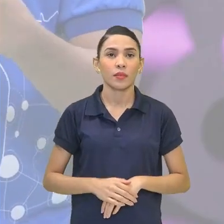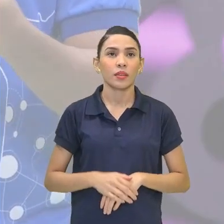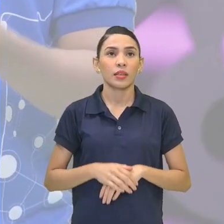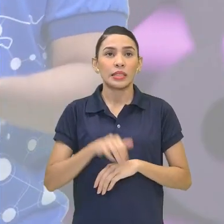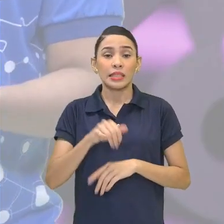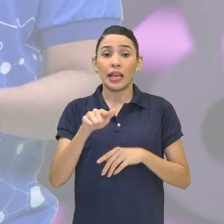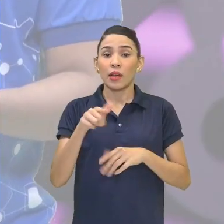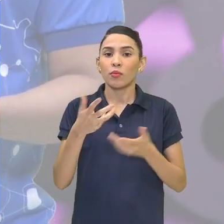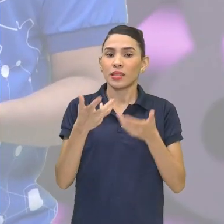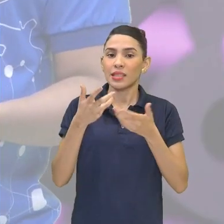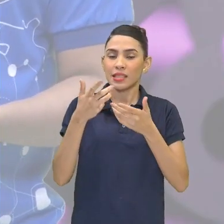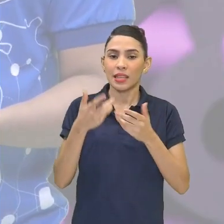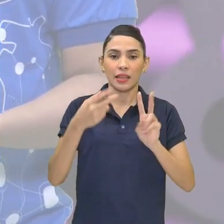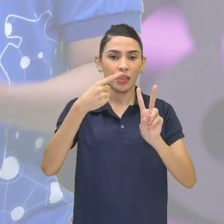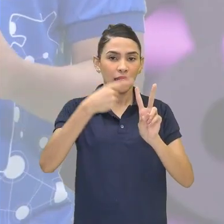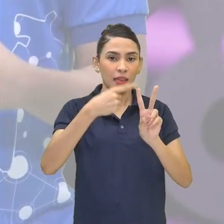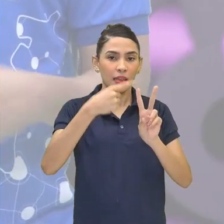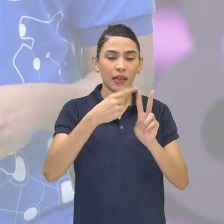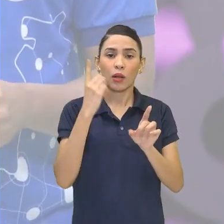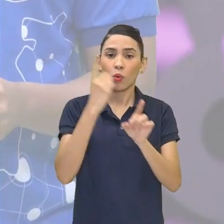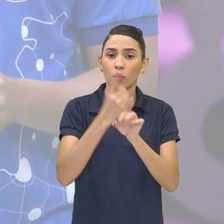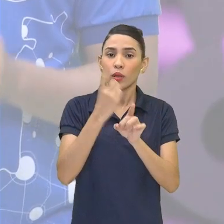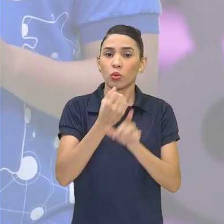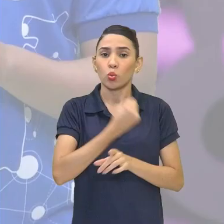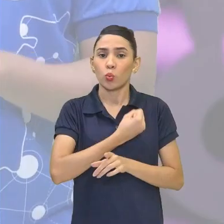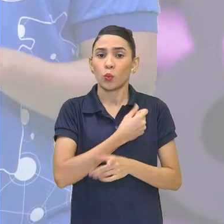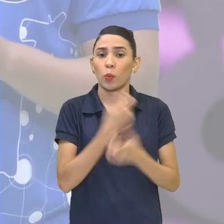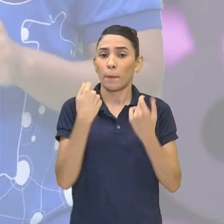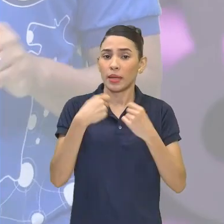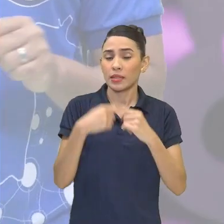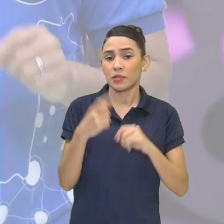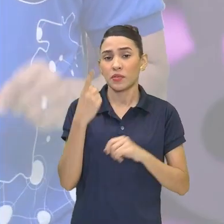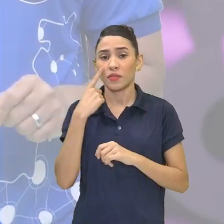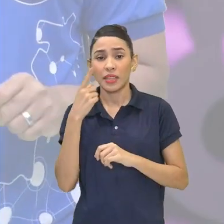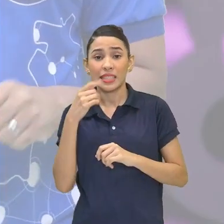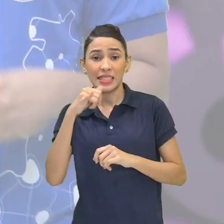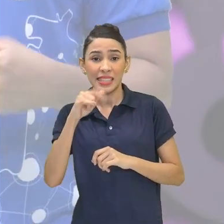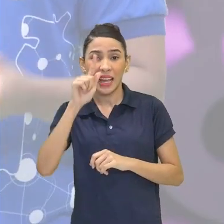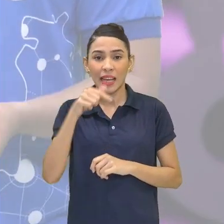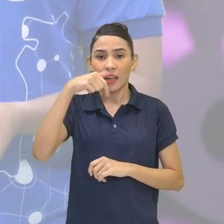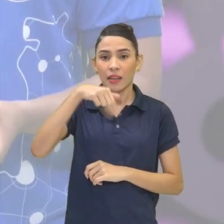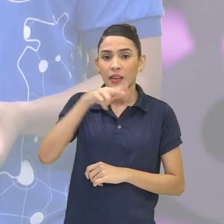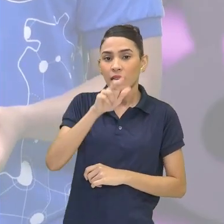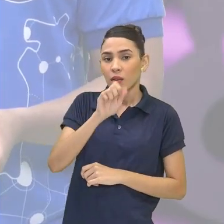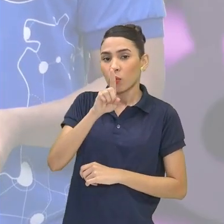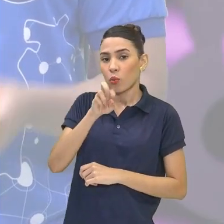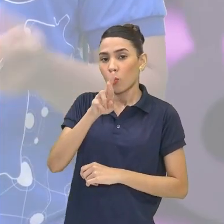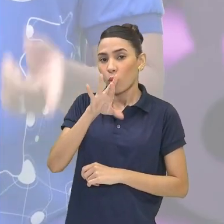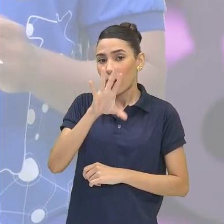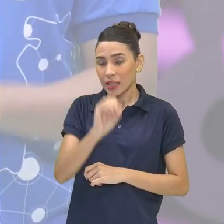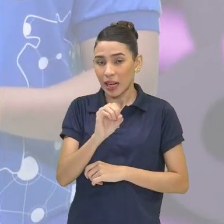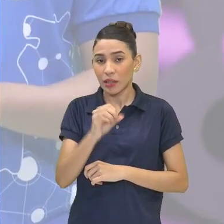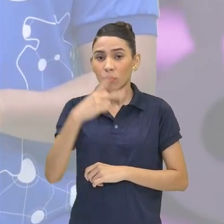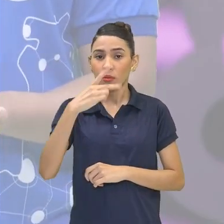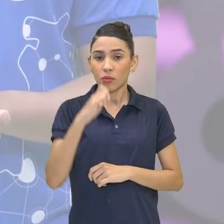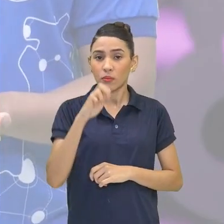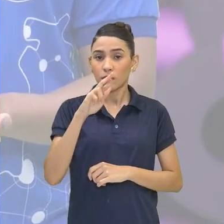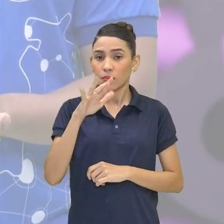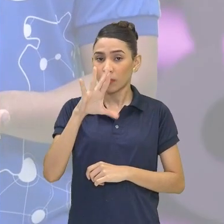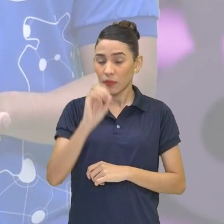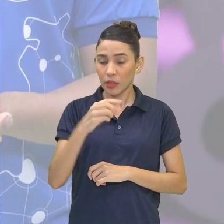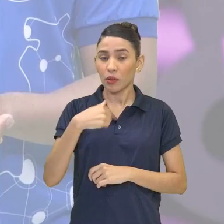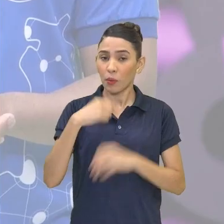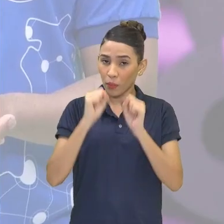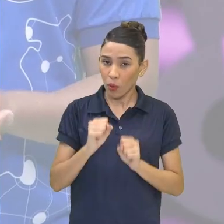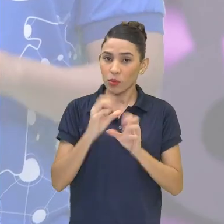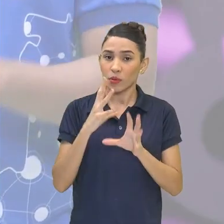quiser encontrar a raiz quadrada de um número, eu tenho que verificar se esse número é um quadrado perfeito. Se ele é um quadrado perfeito, eu posso